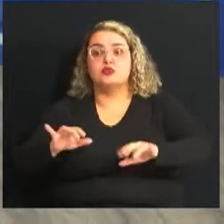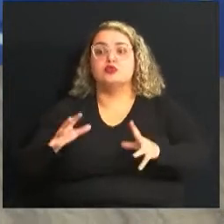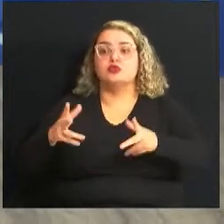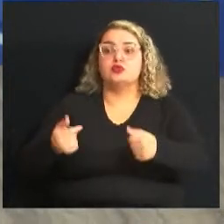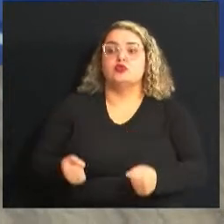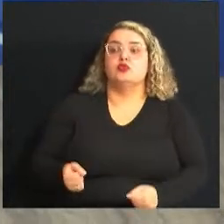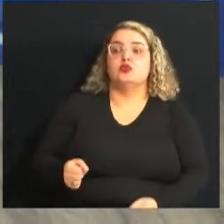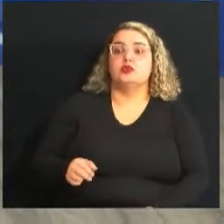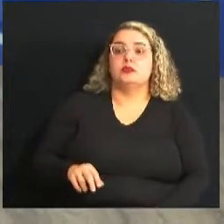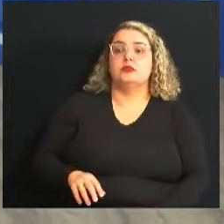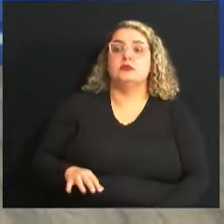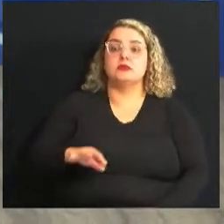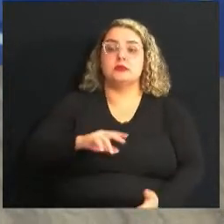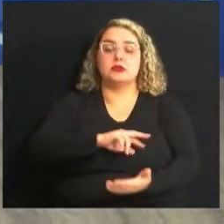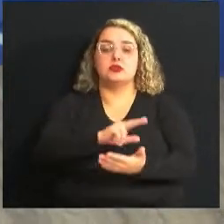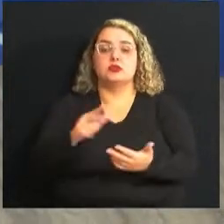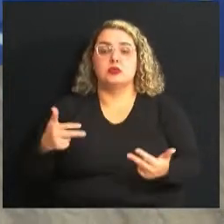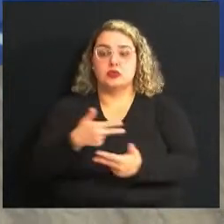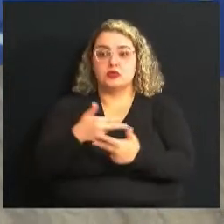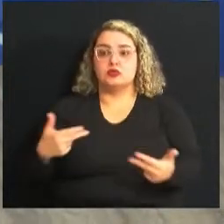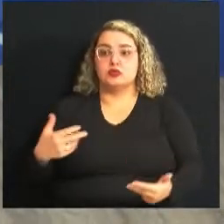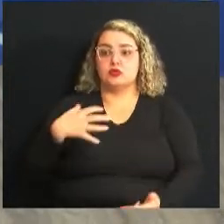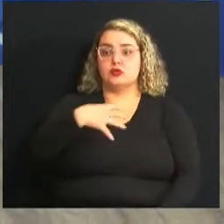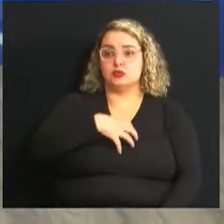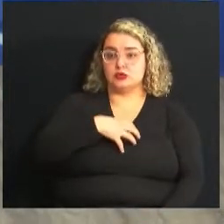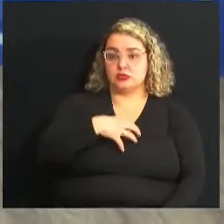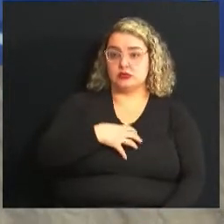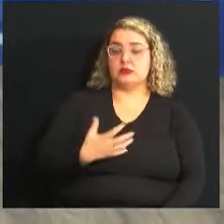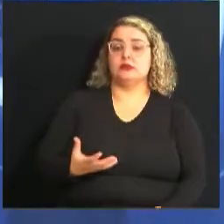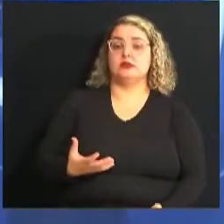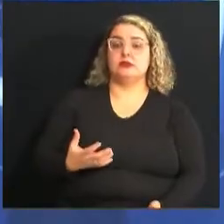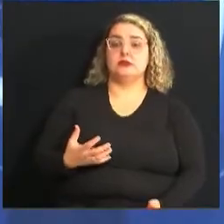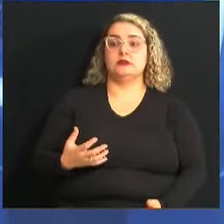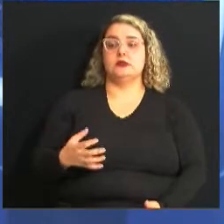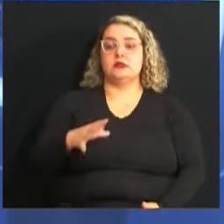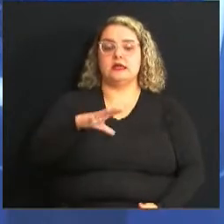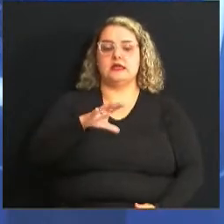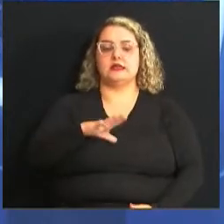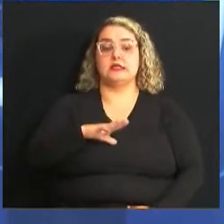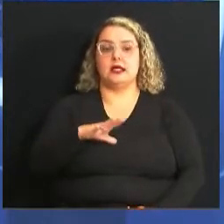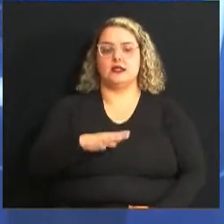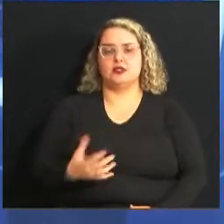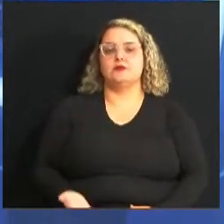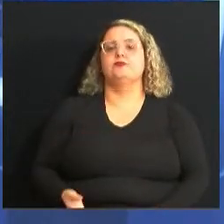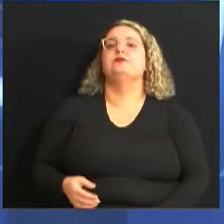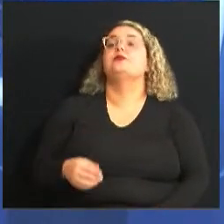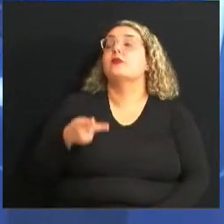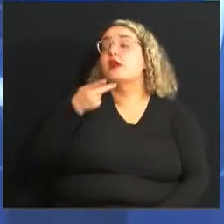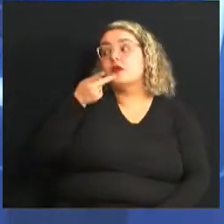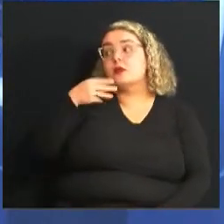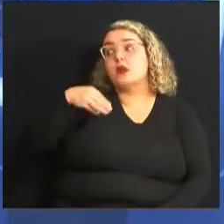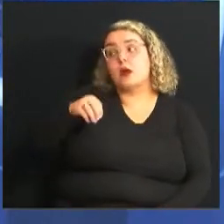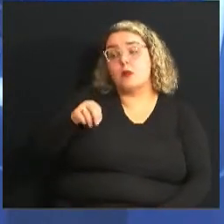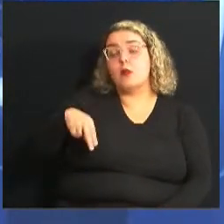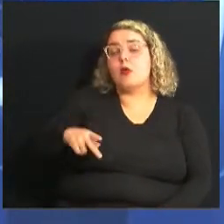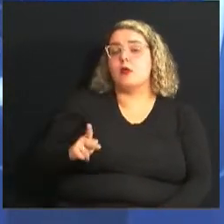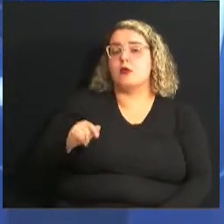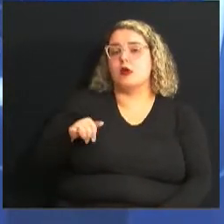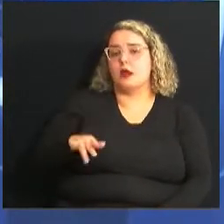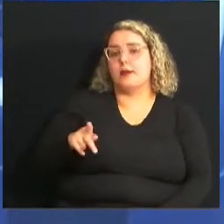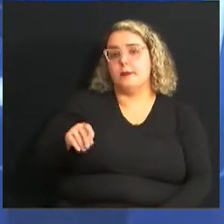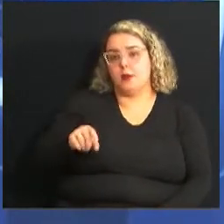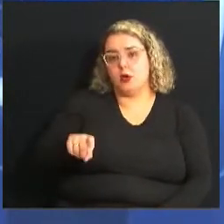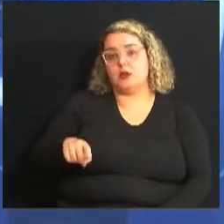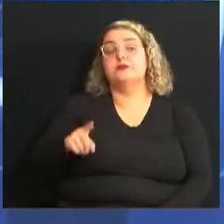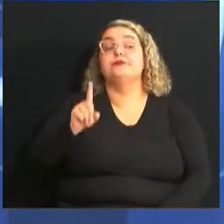mais casos foram confirmados do Monkeypox. Isso, são 9 casos da doença, e com isso, Campinas passa